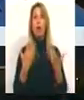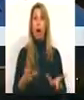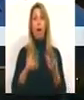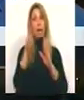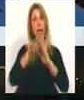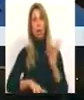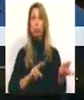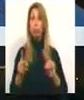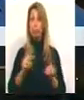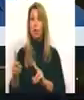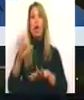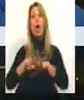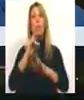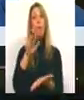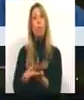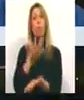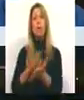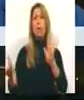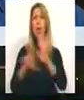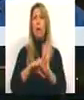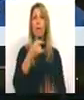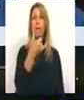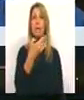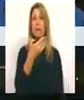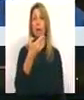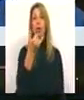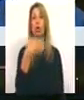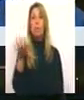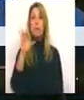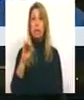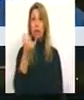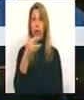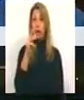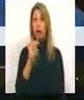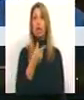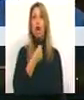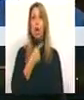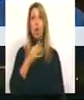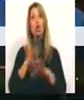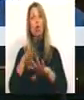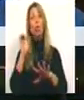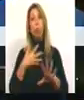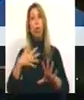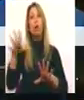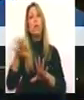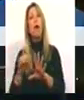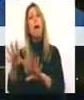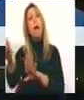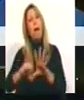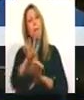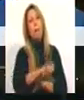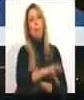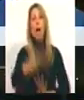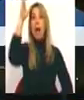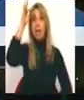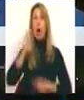em conta a publicação da Lei 27 de 2016, de 23 de agosto, relativamente à recolha de animais e àquilo que é o respeito